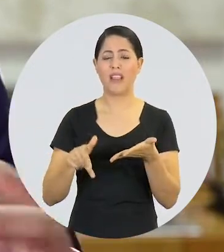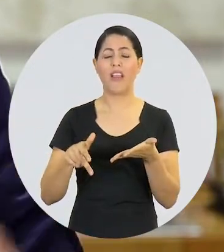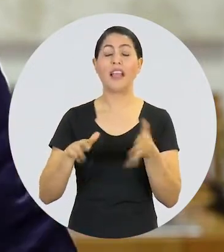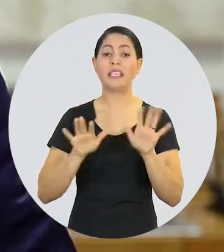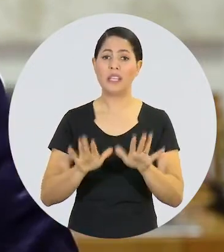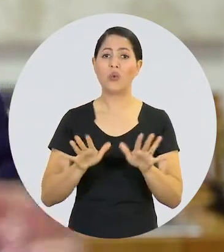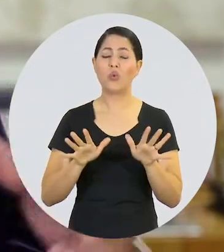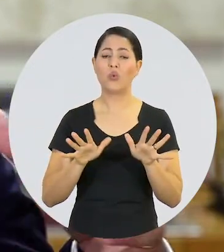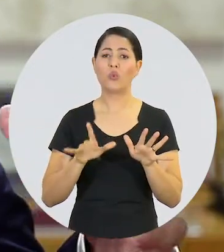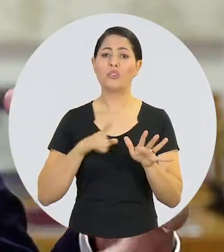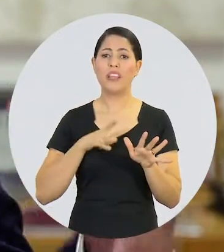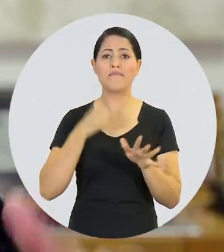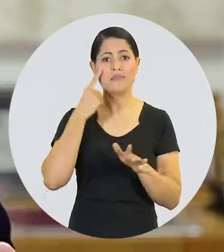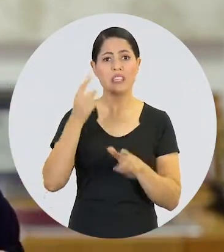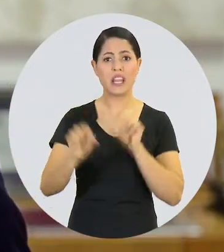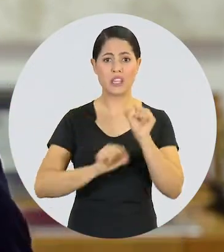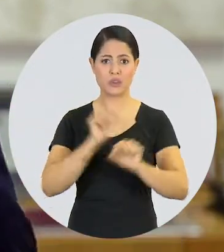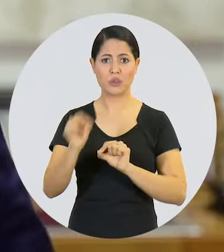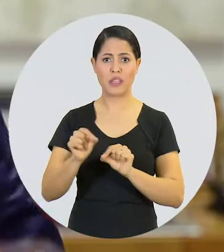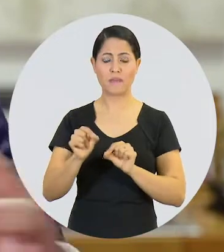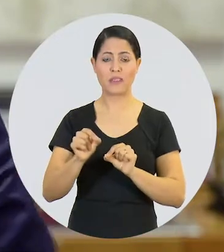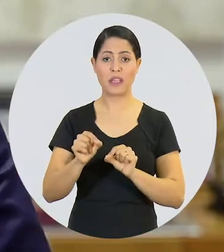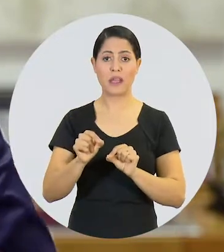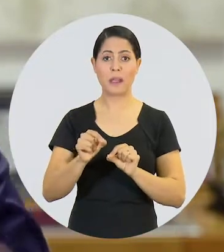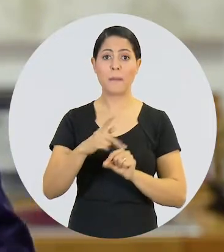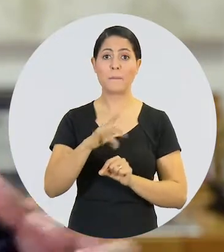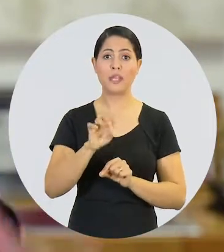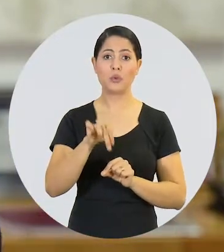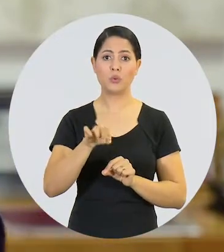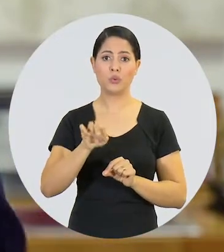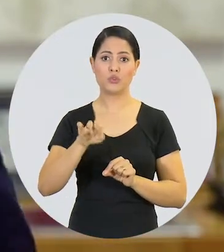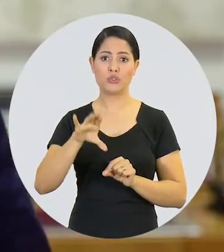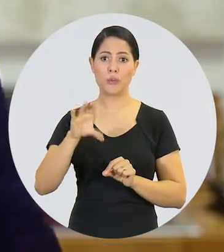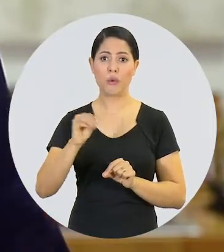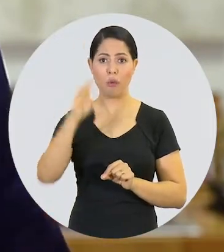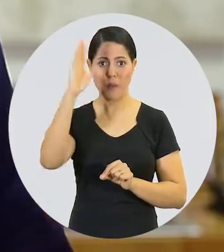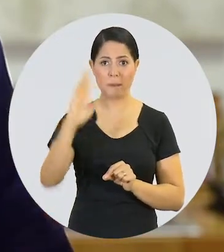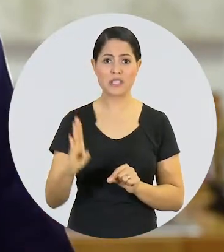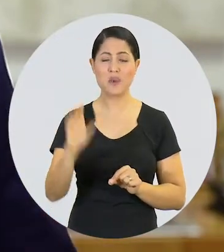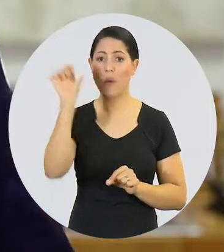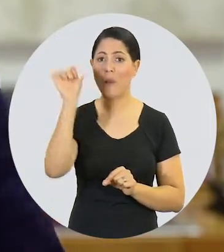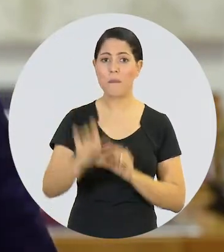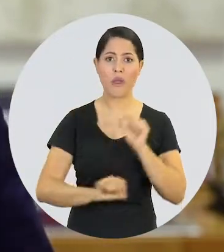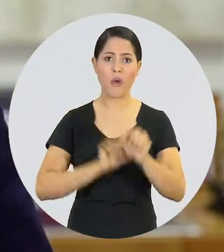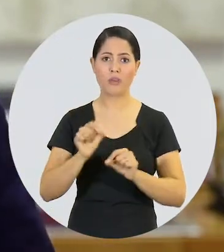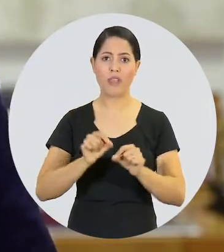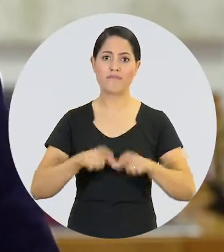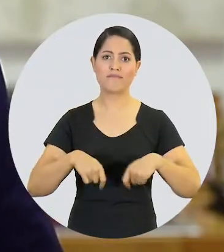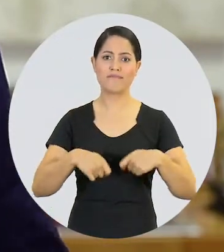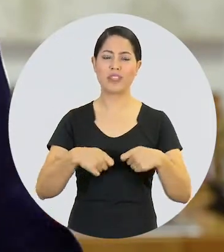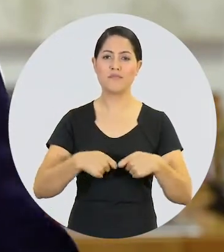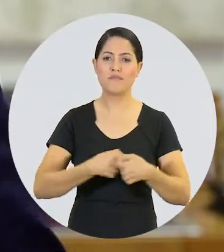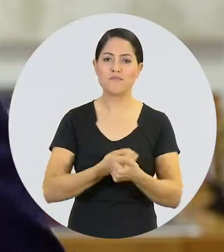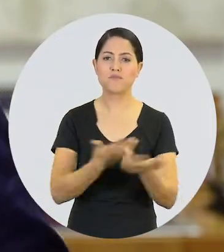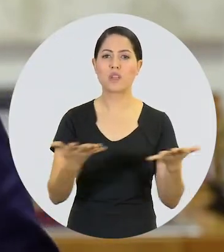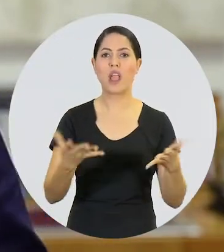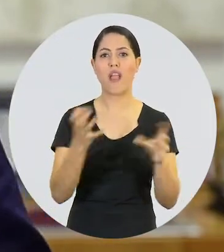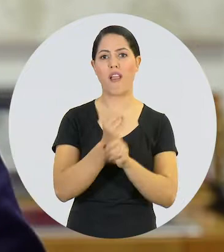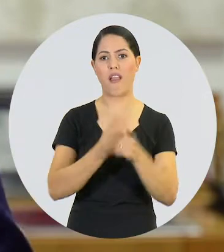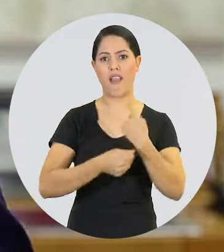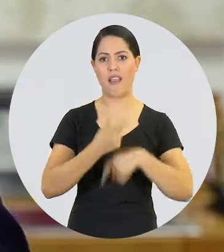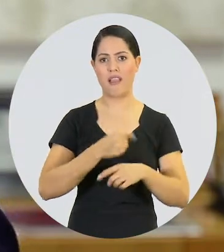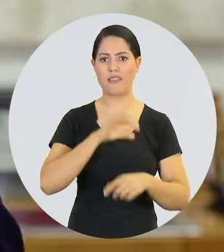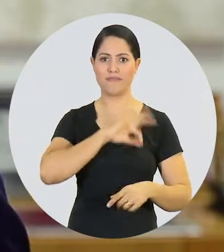isso, também, de forma interessante, é o penúltimo país do mundo hoje com pior distribuição de renda. O Brasil hoje só